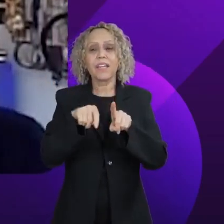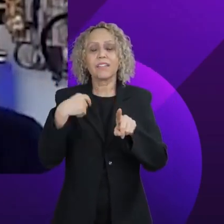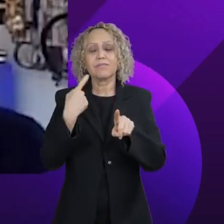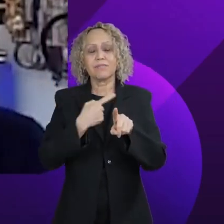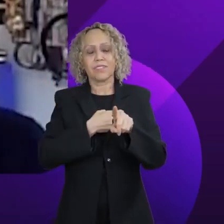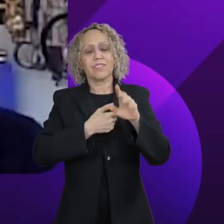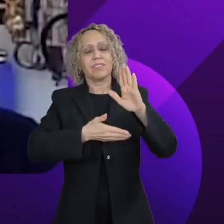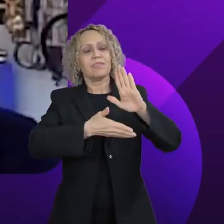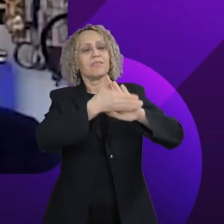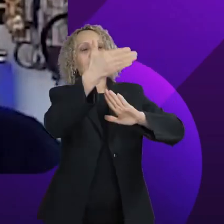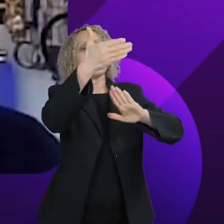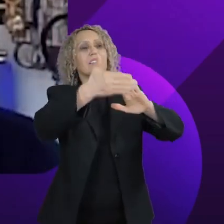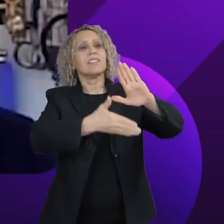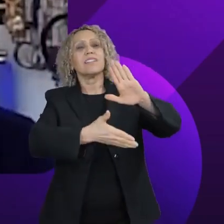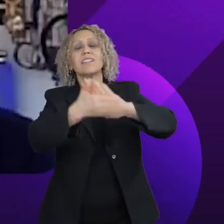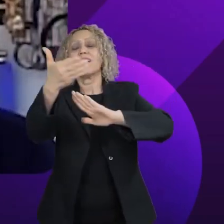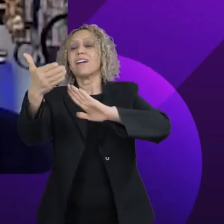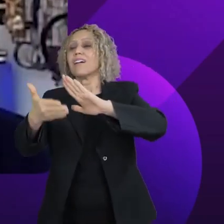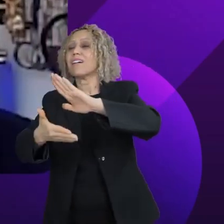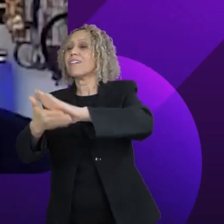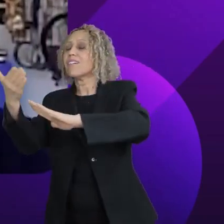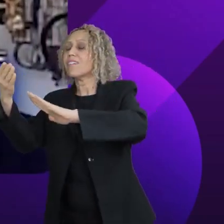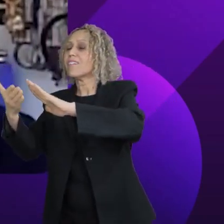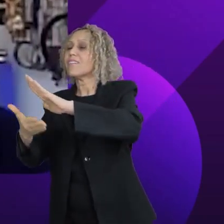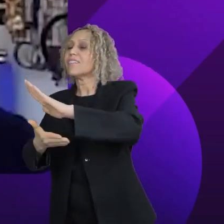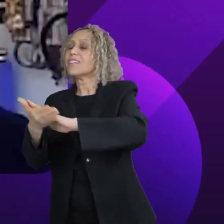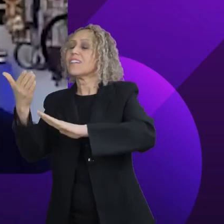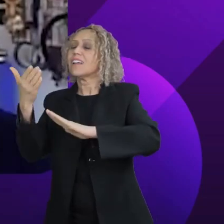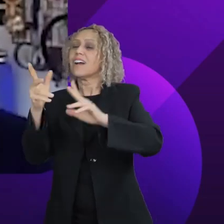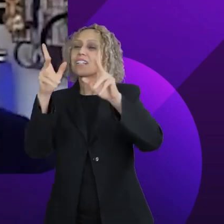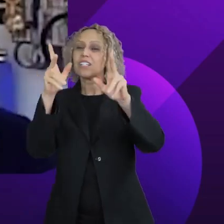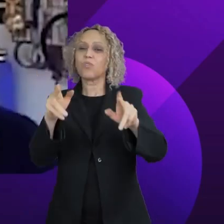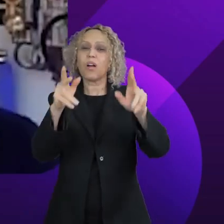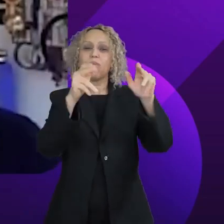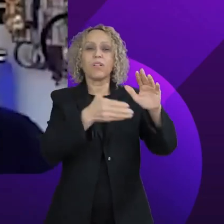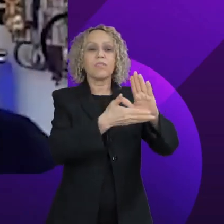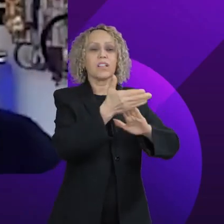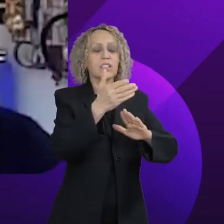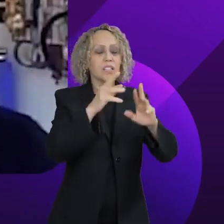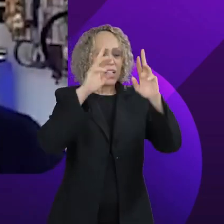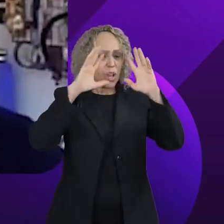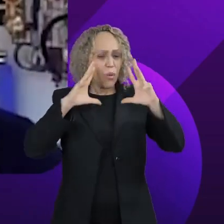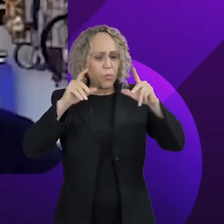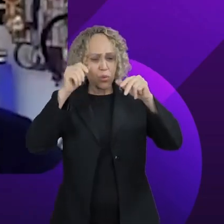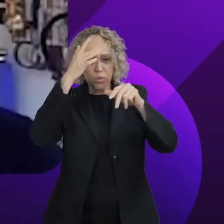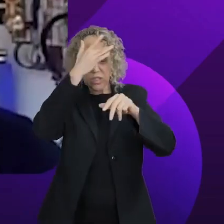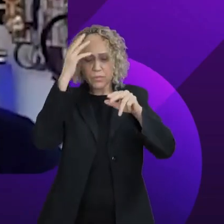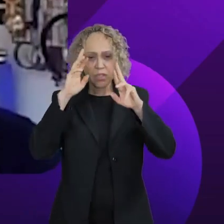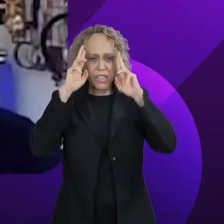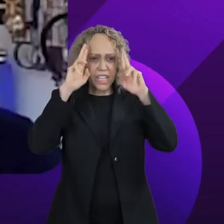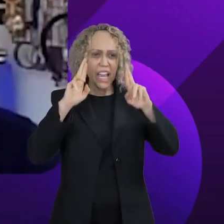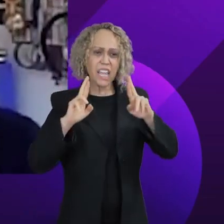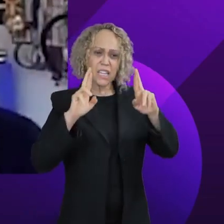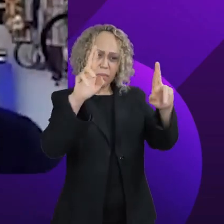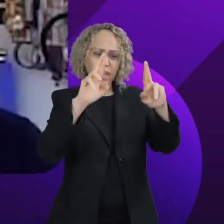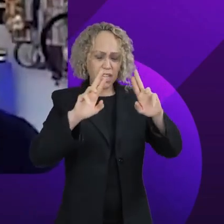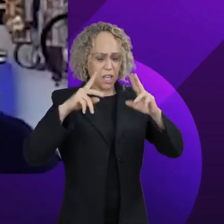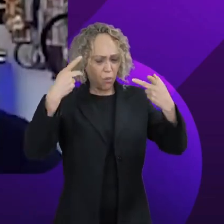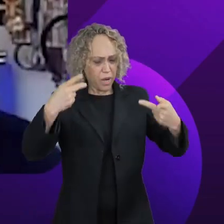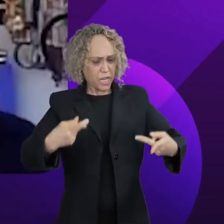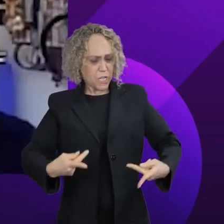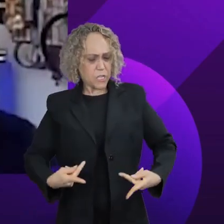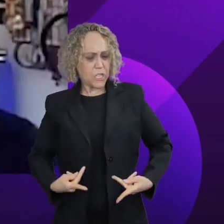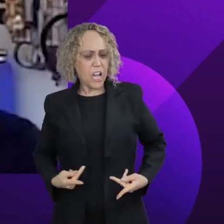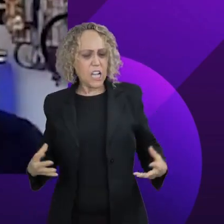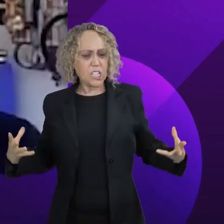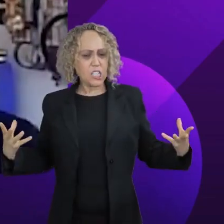as pessoas que respeitam a humanidade, que respeitam a justiça, a democracia